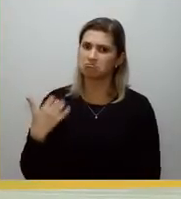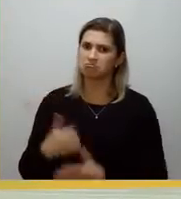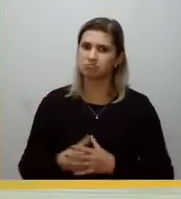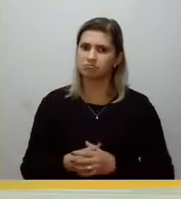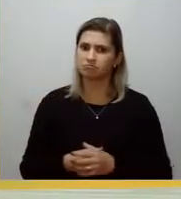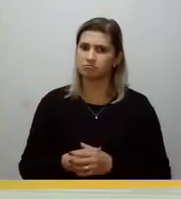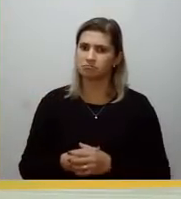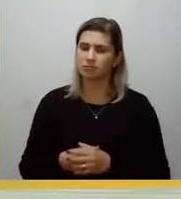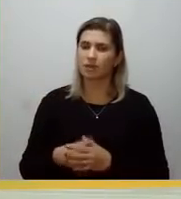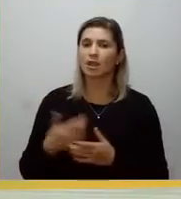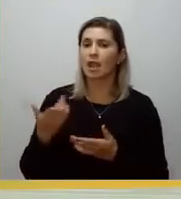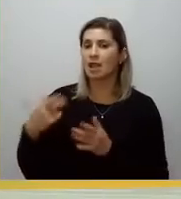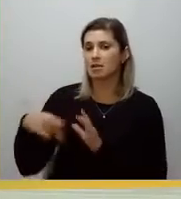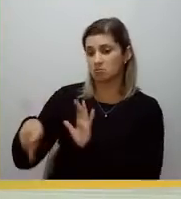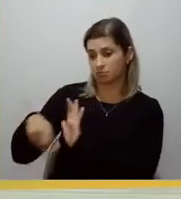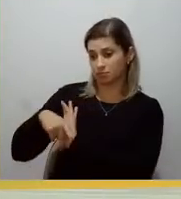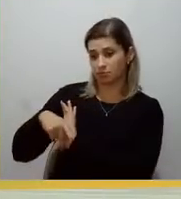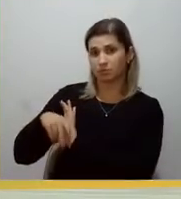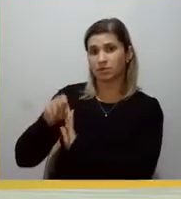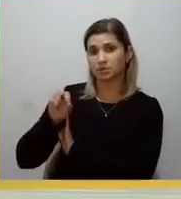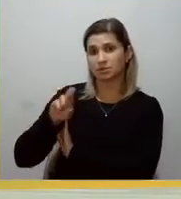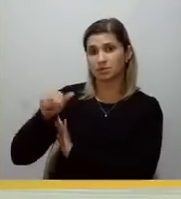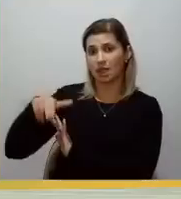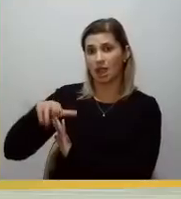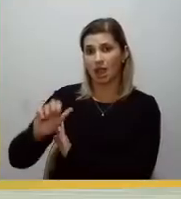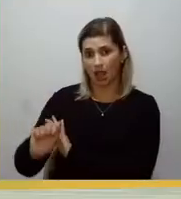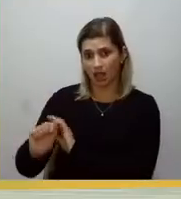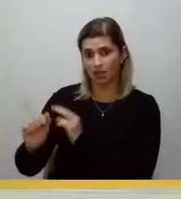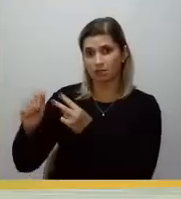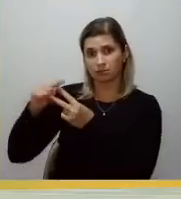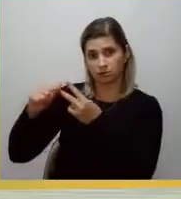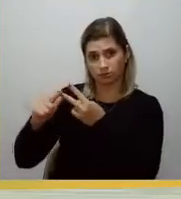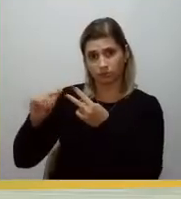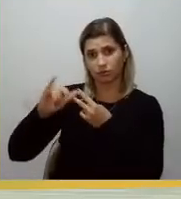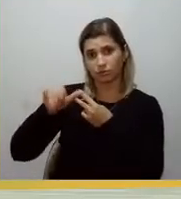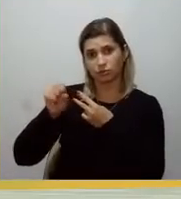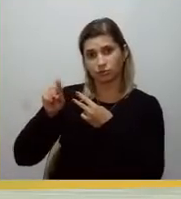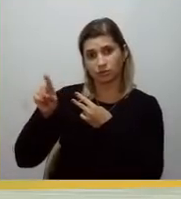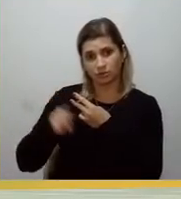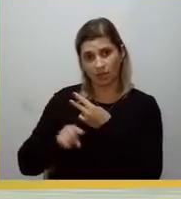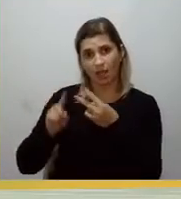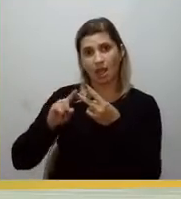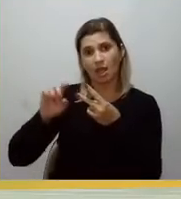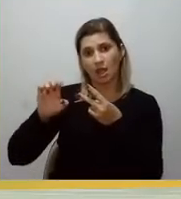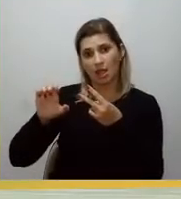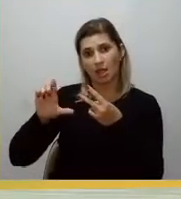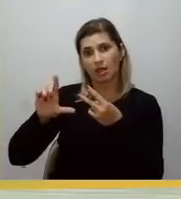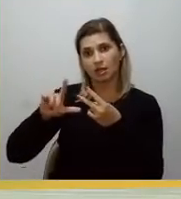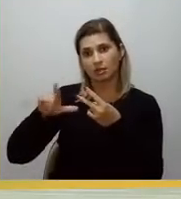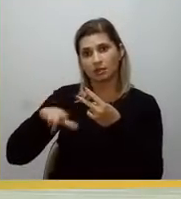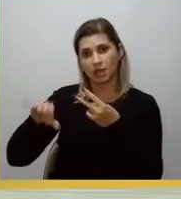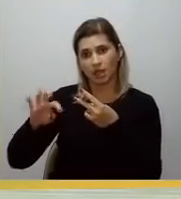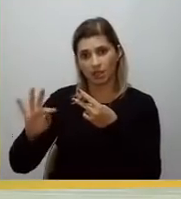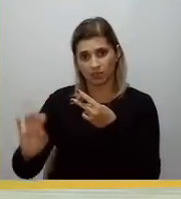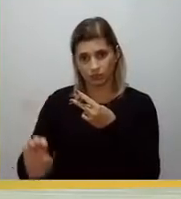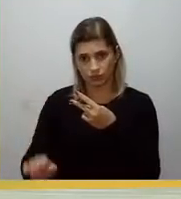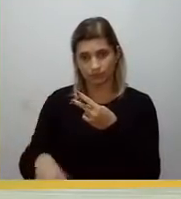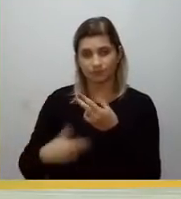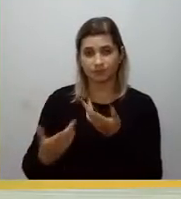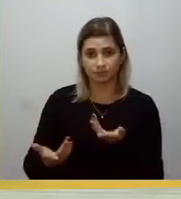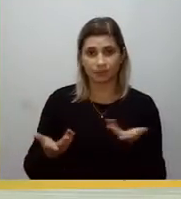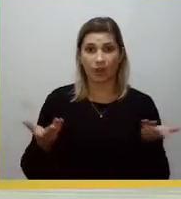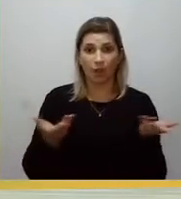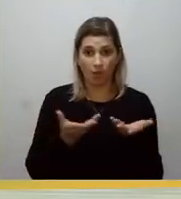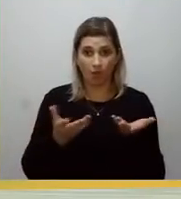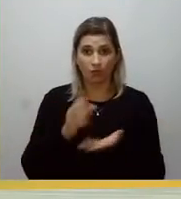Os primeiros proprietários da Serrana Engenharia foram esses, Lisete Ferreira Goulart e José Osni Goulart. O Odair José Manrich, que é o atual proprietário da Serrana,